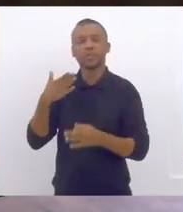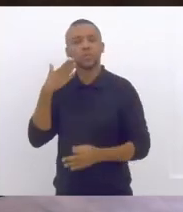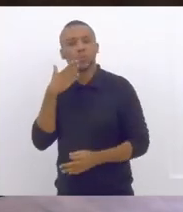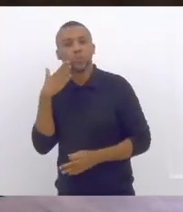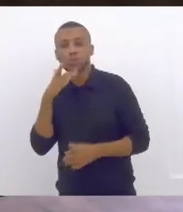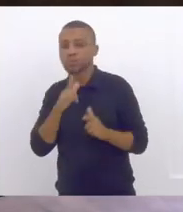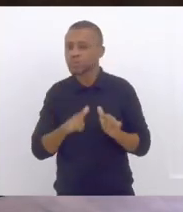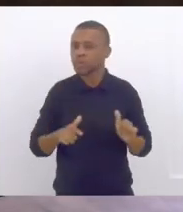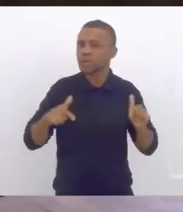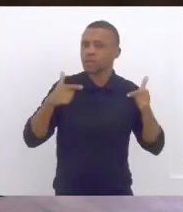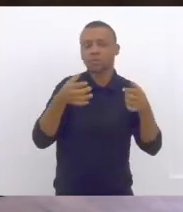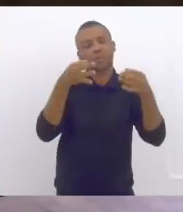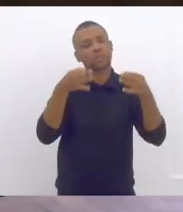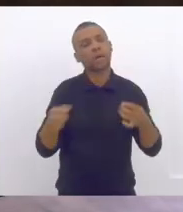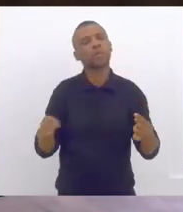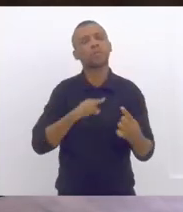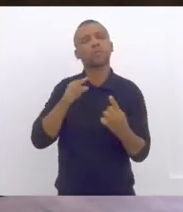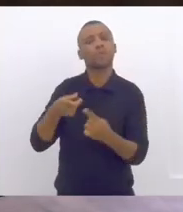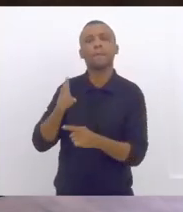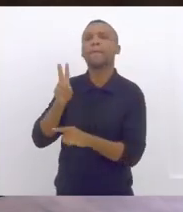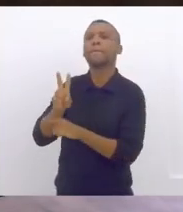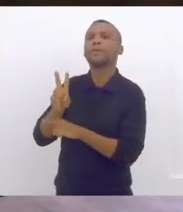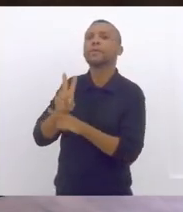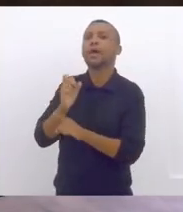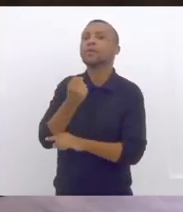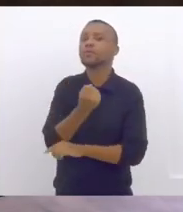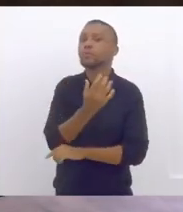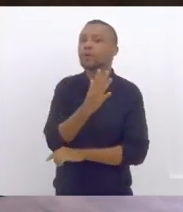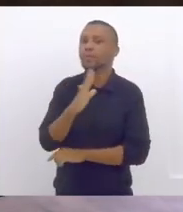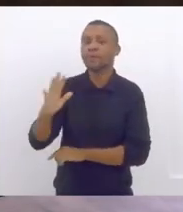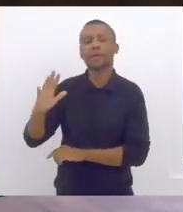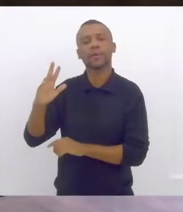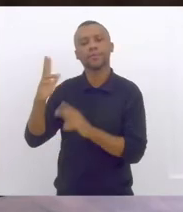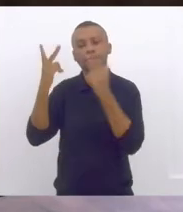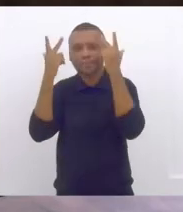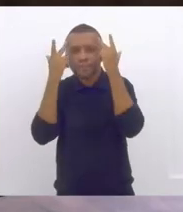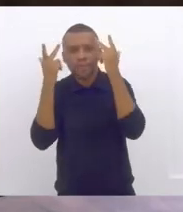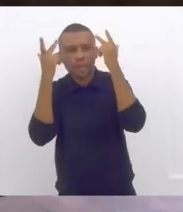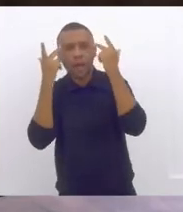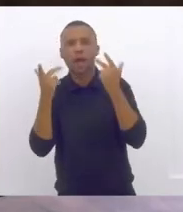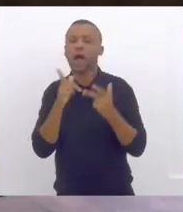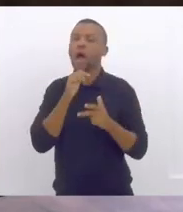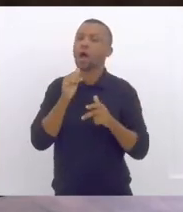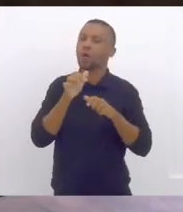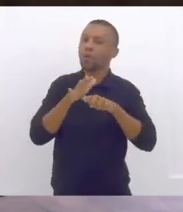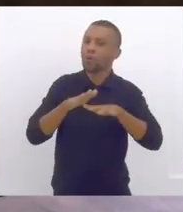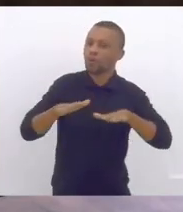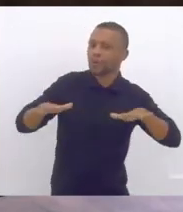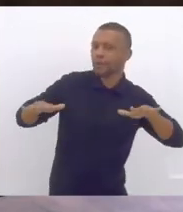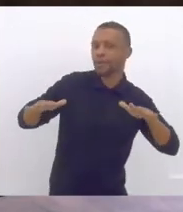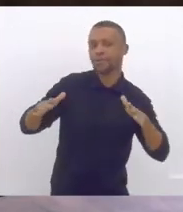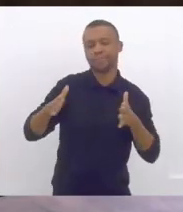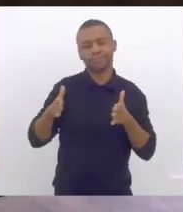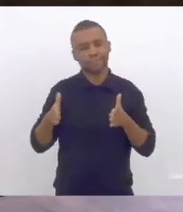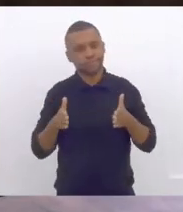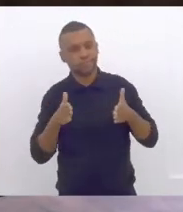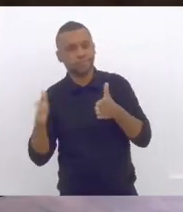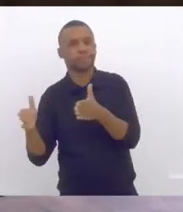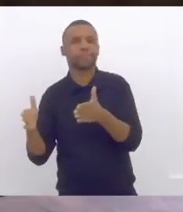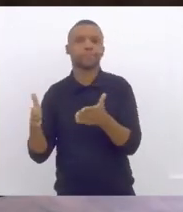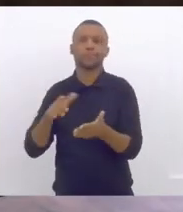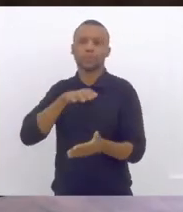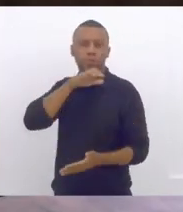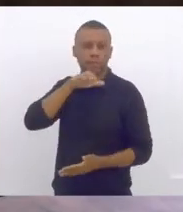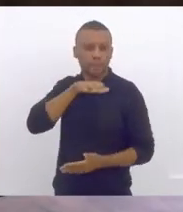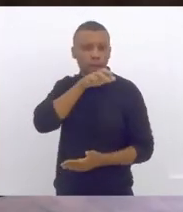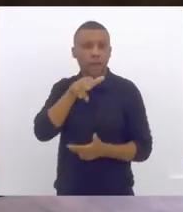ação concreta para preservar os nossos ambientes naturais, os nossos biomas, a nossa biodiversidade, que isso afeta diretamente o